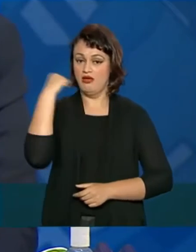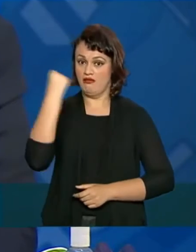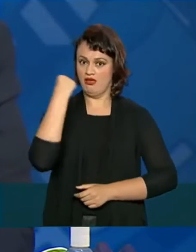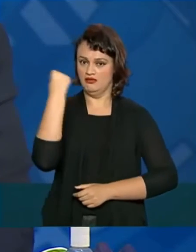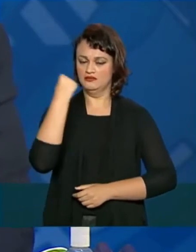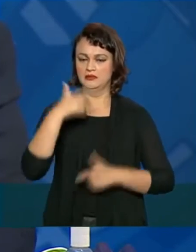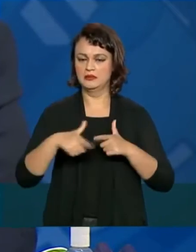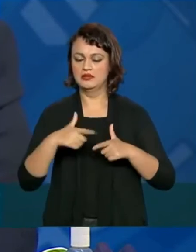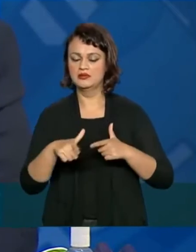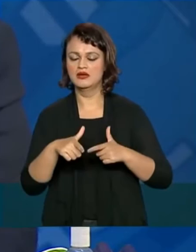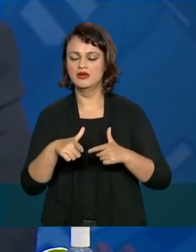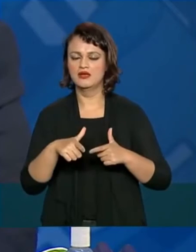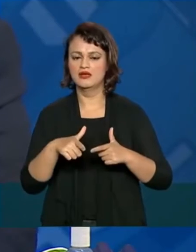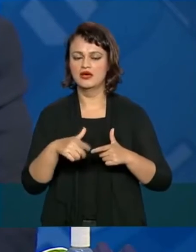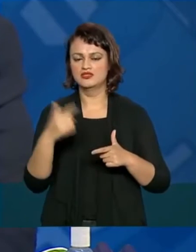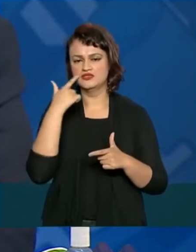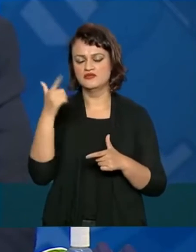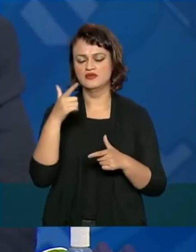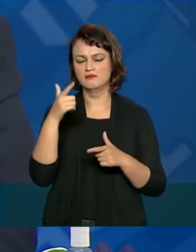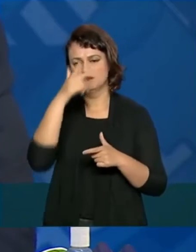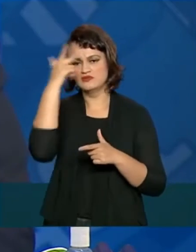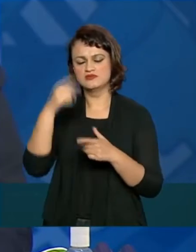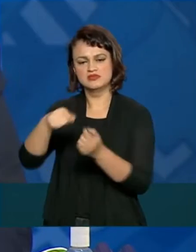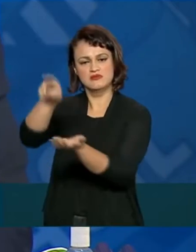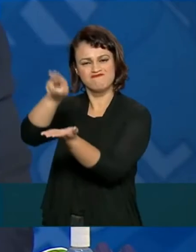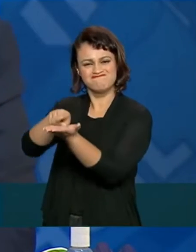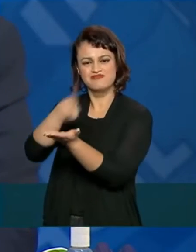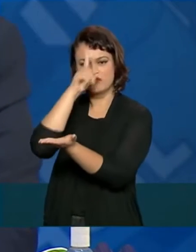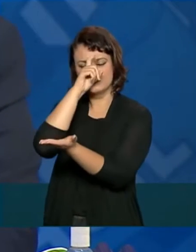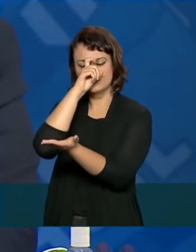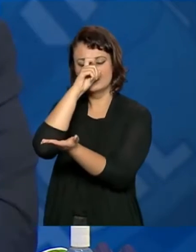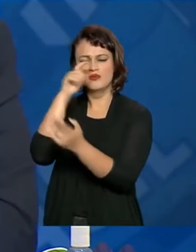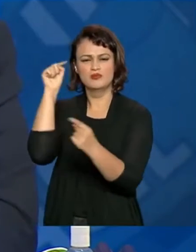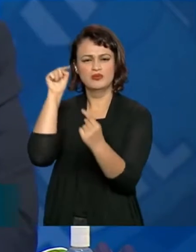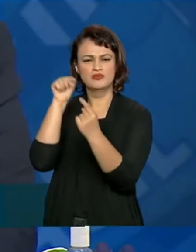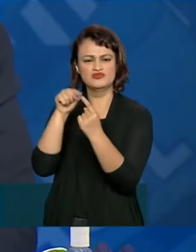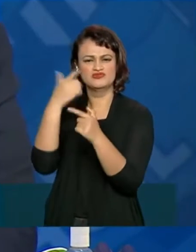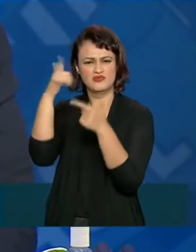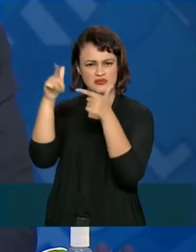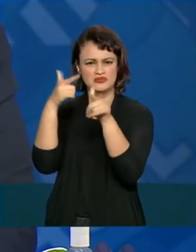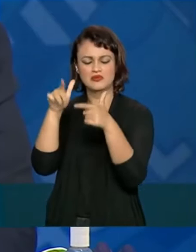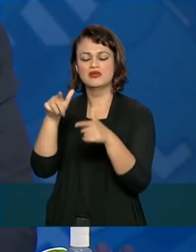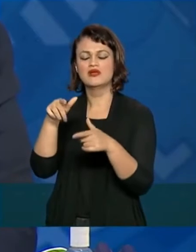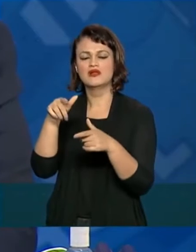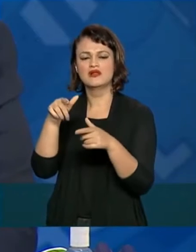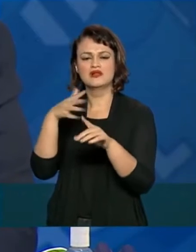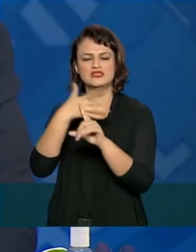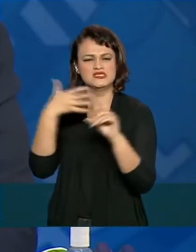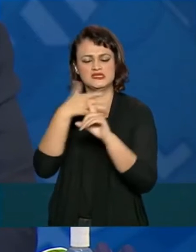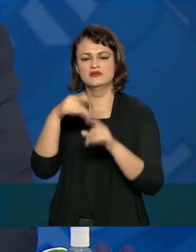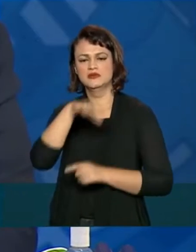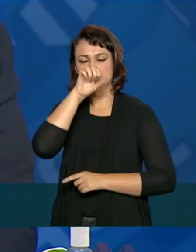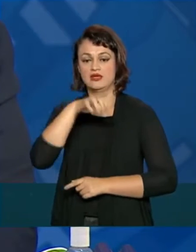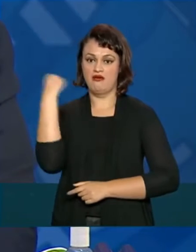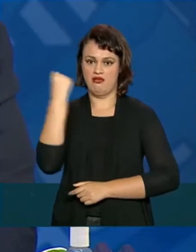né, nós temos as hospitalizações por síndrome por SRAG, como nós chamamos, né, ou a síndrome respiratória